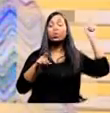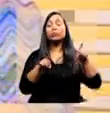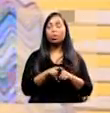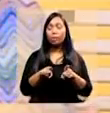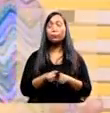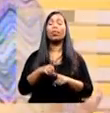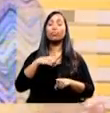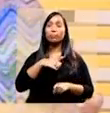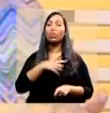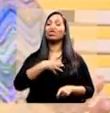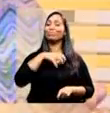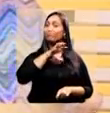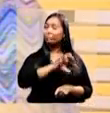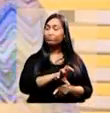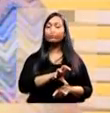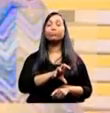suas